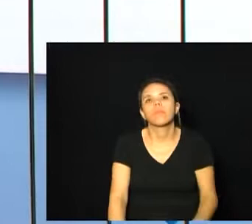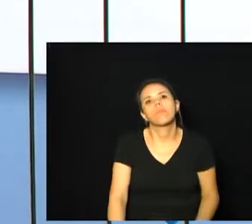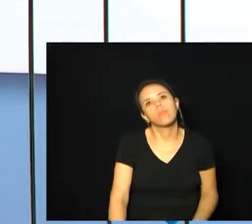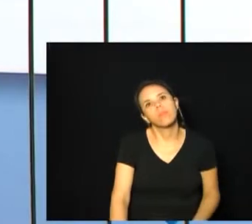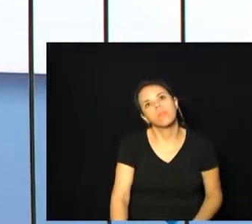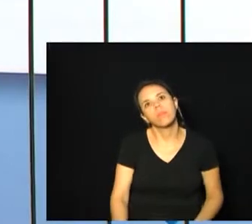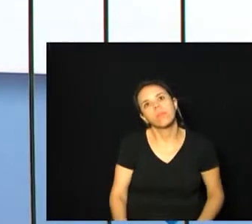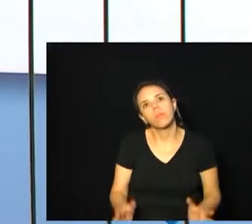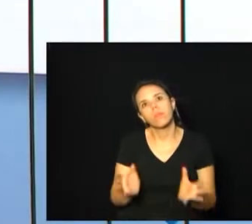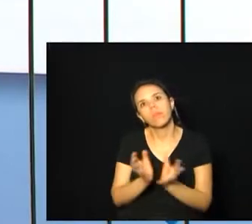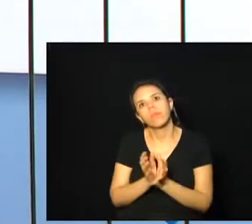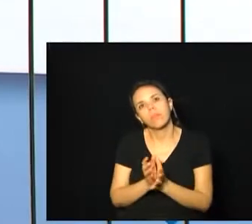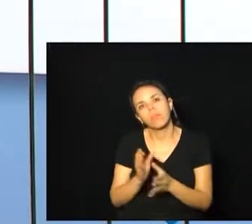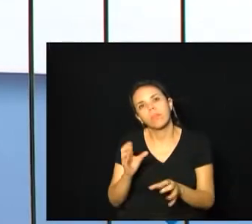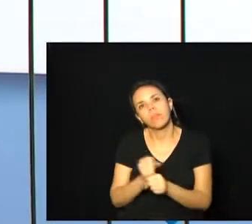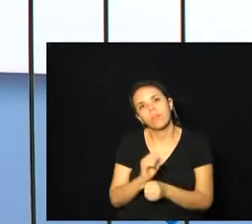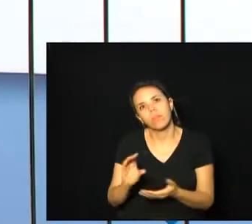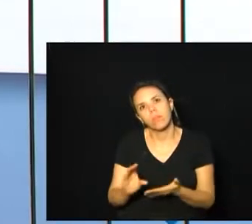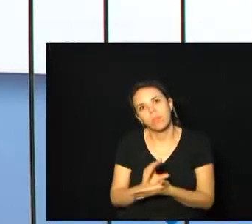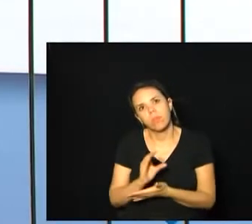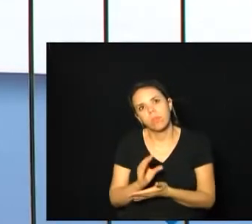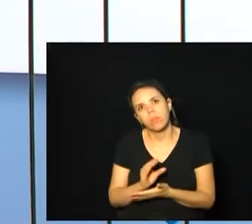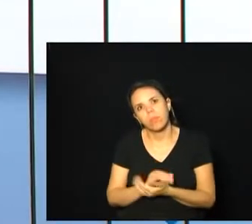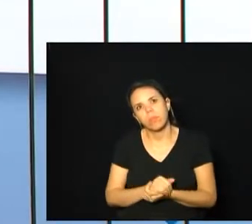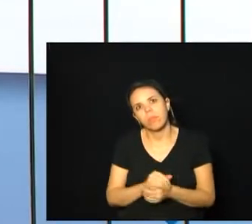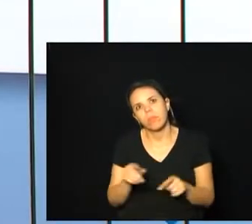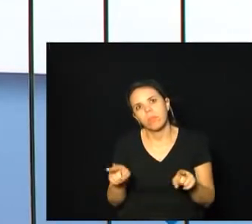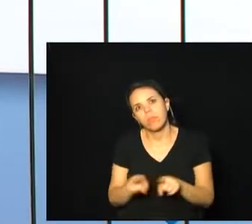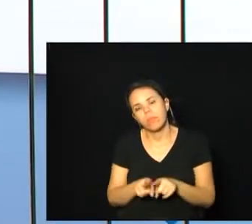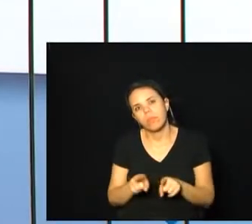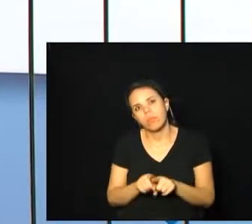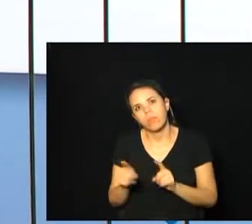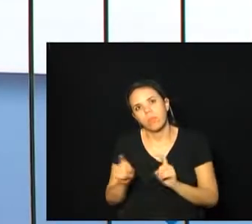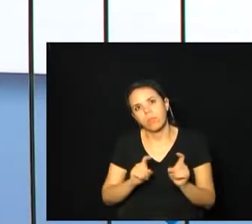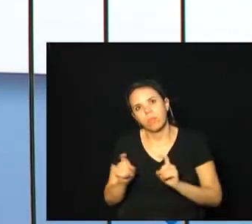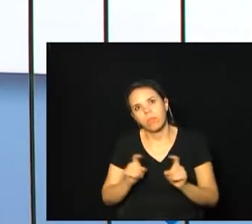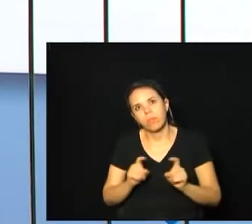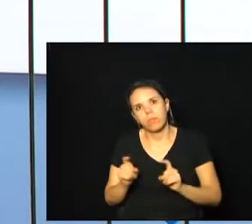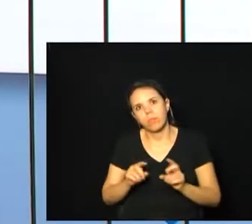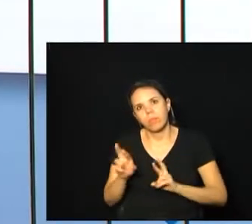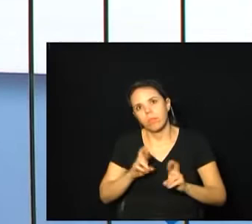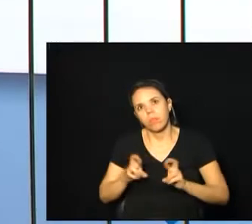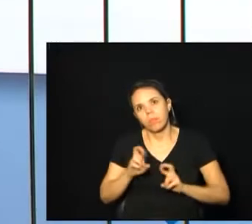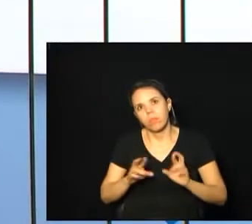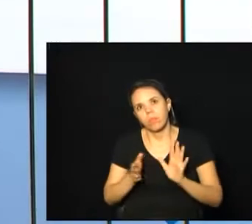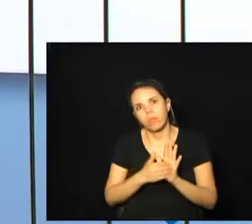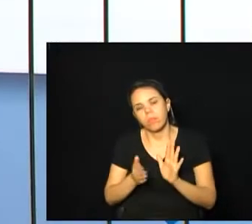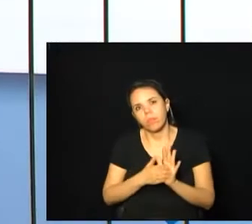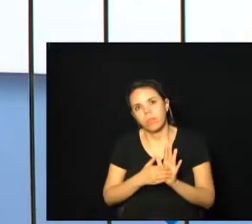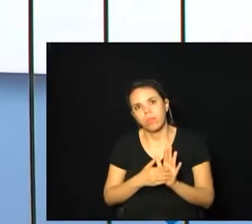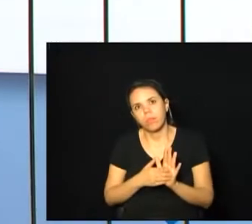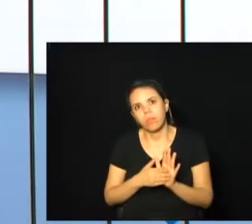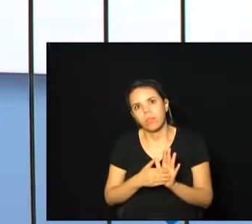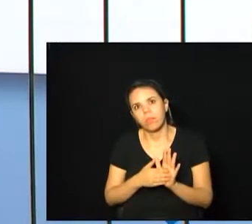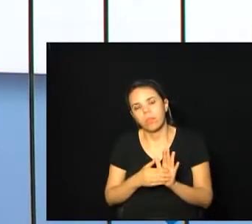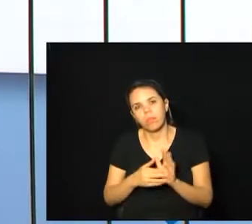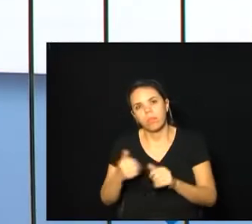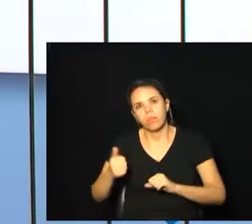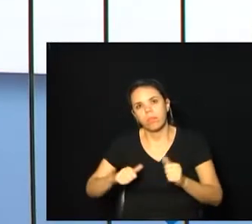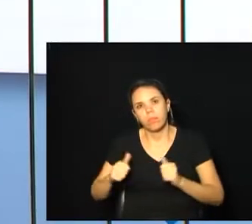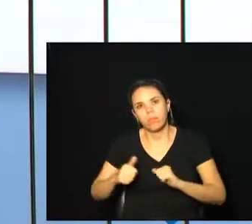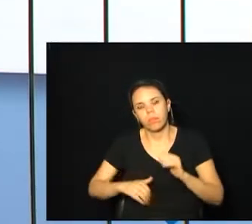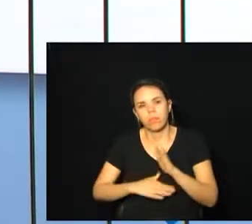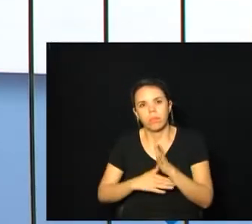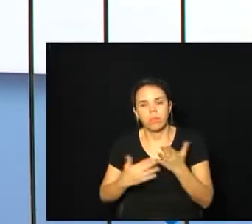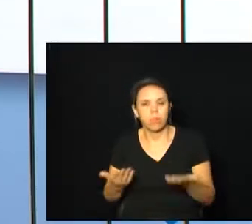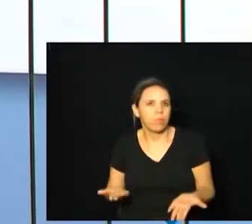A Comissão de Finanças e Orçamento também se reuniu e analisou propostas que tramitam aqui na